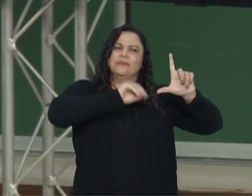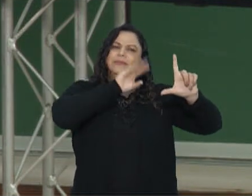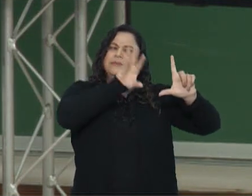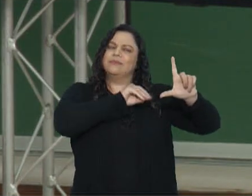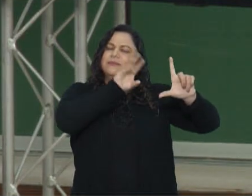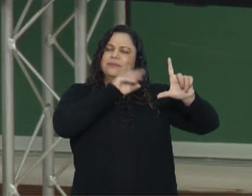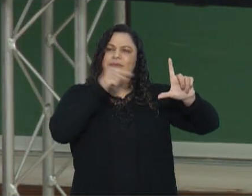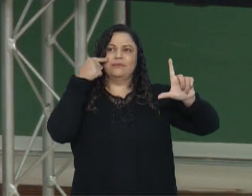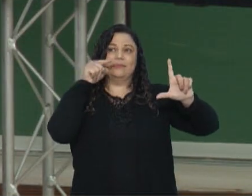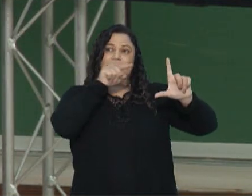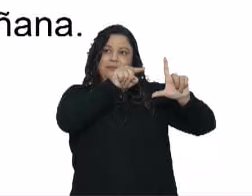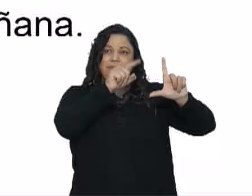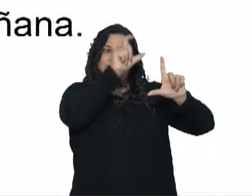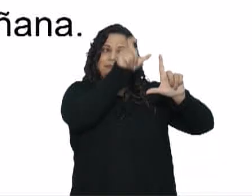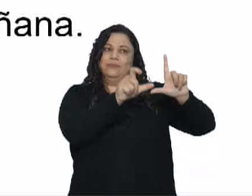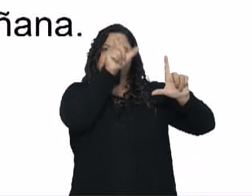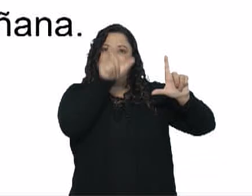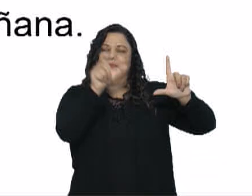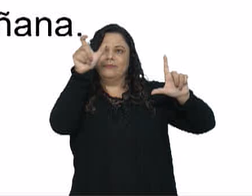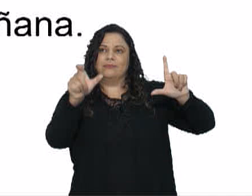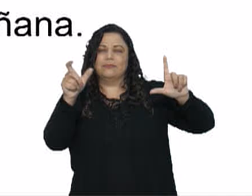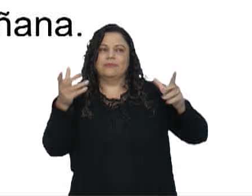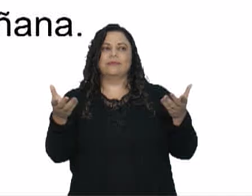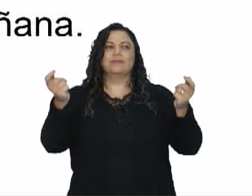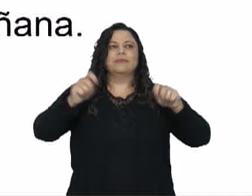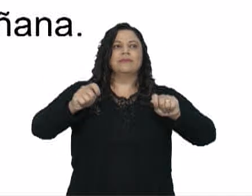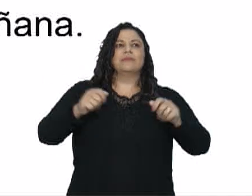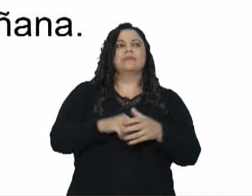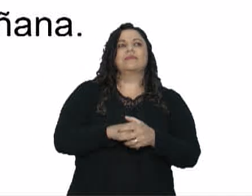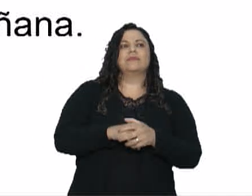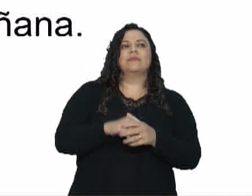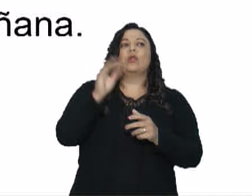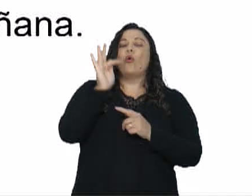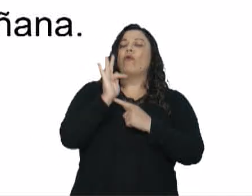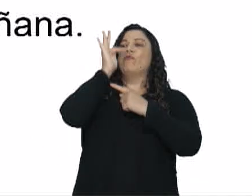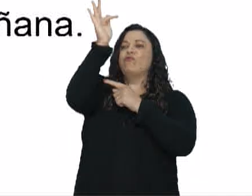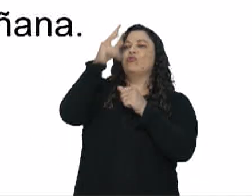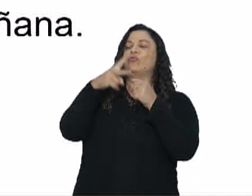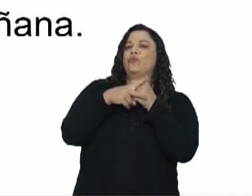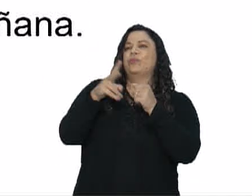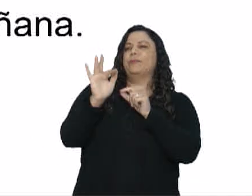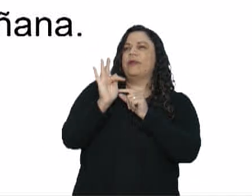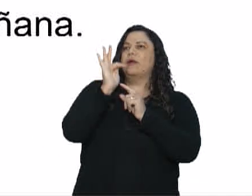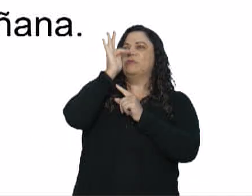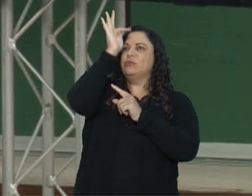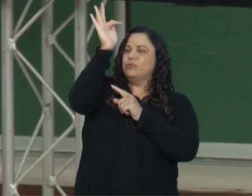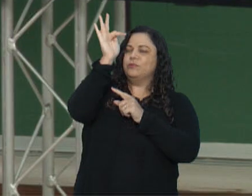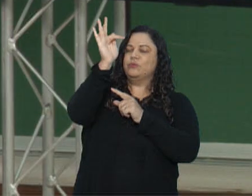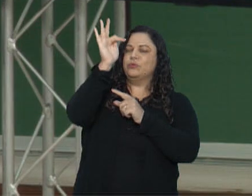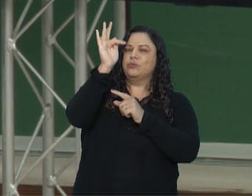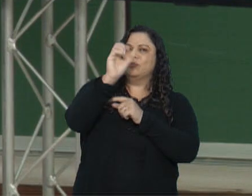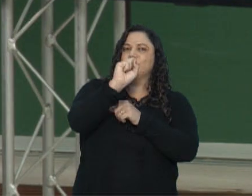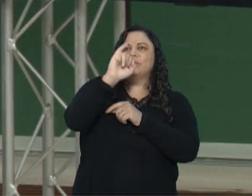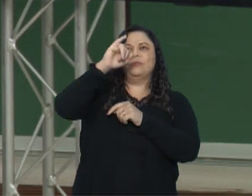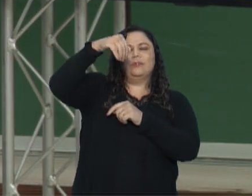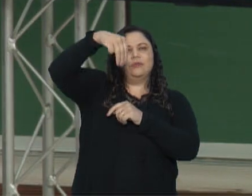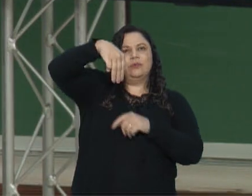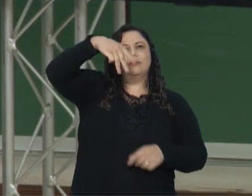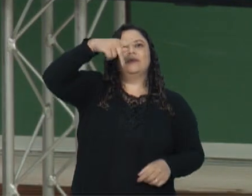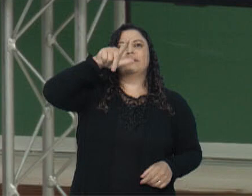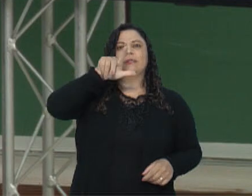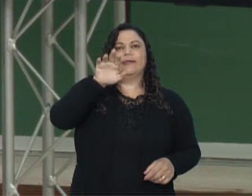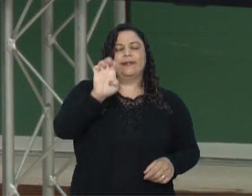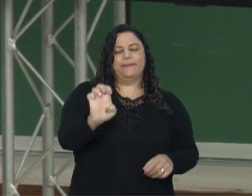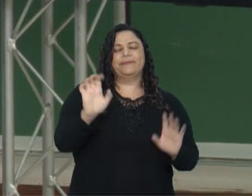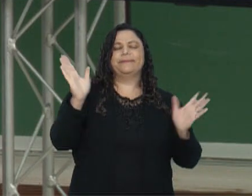ok? E produzir, produce orações utilizando o futuro simples. Esse tempo verbal que nós resgatamos na aula de